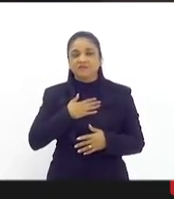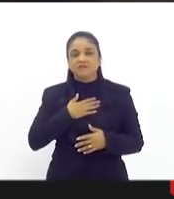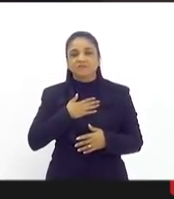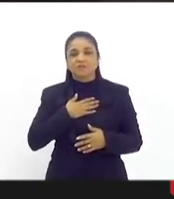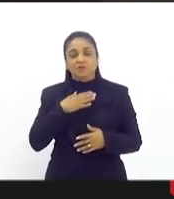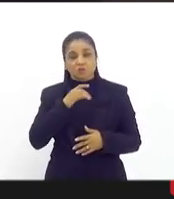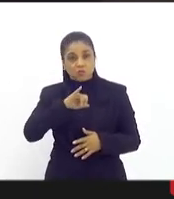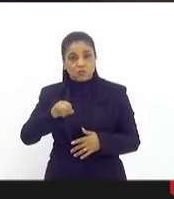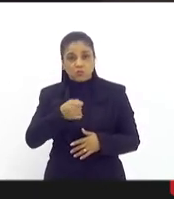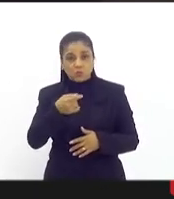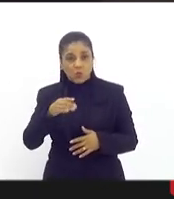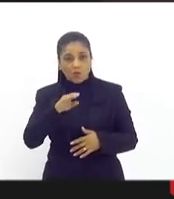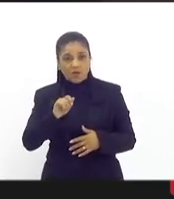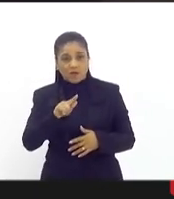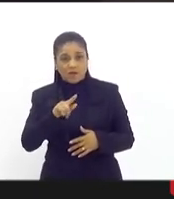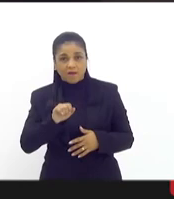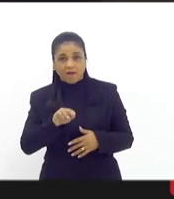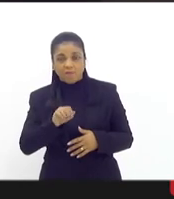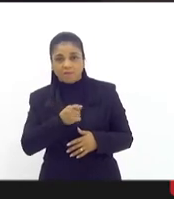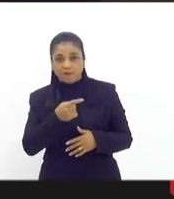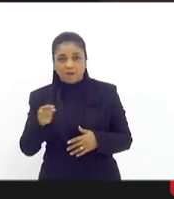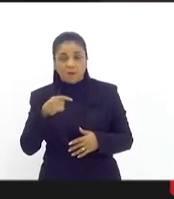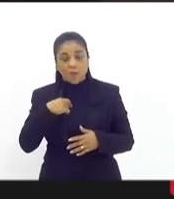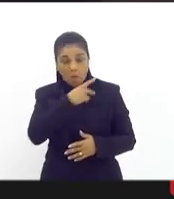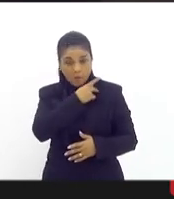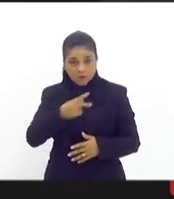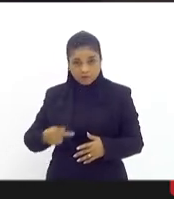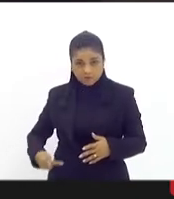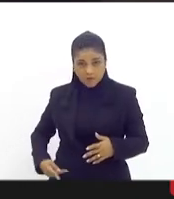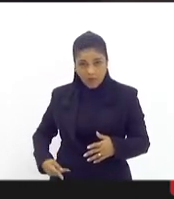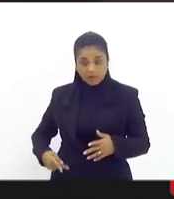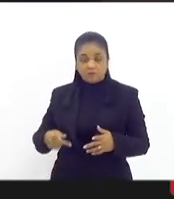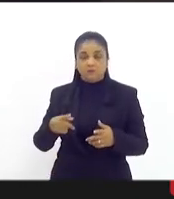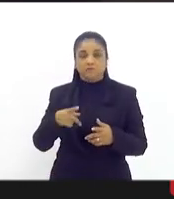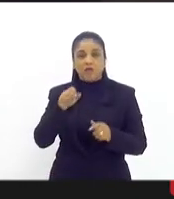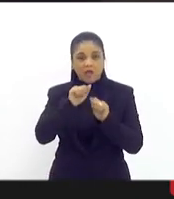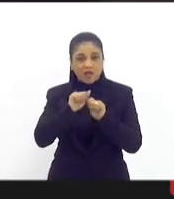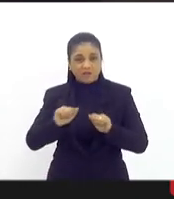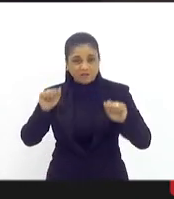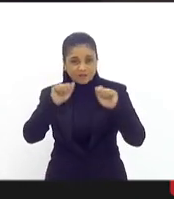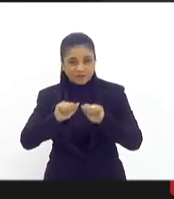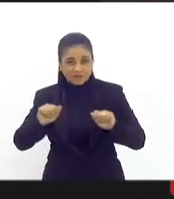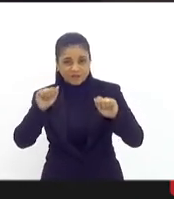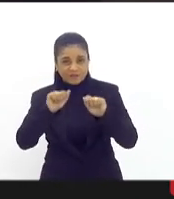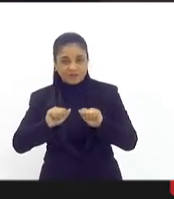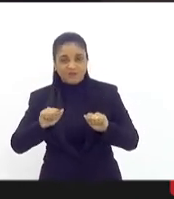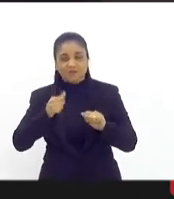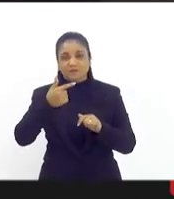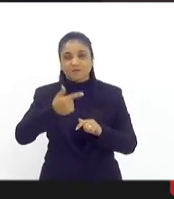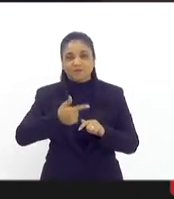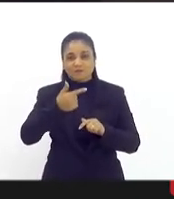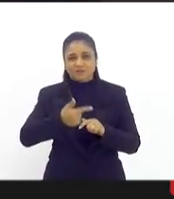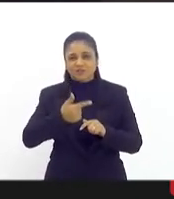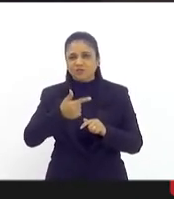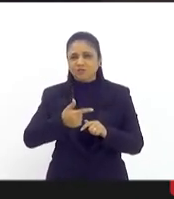sou João Gabriel, como a Ingrid já introduziu, eu sou presidente, estou presidente da Associação Municipal de Estudantes Secundaristas da cidade do Rio de Janeiro, uma entidade,